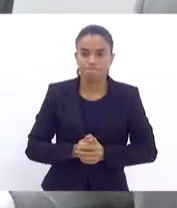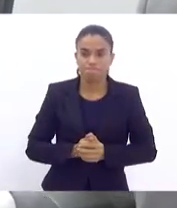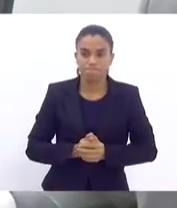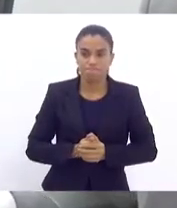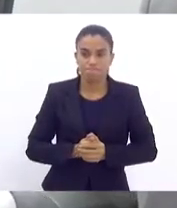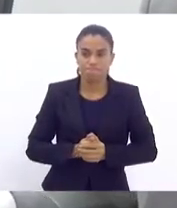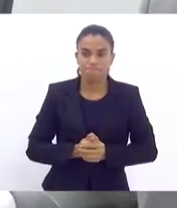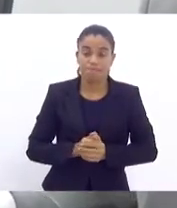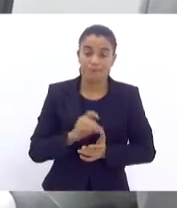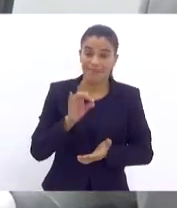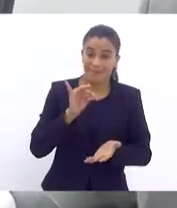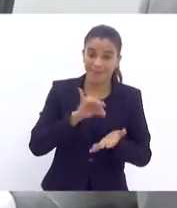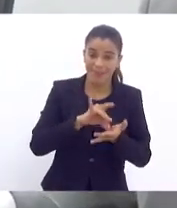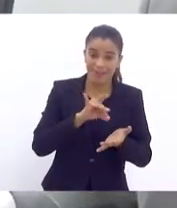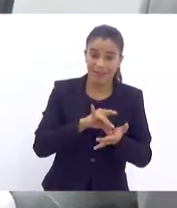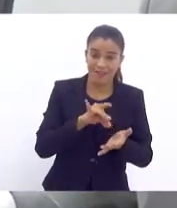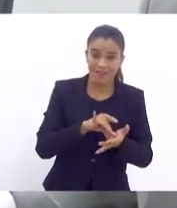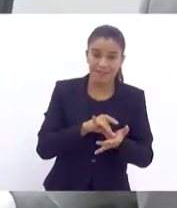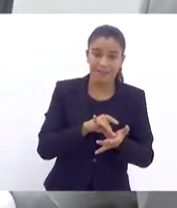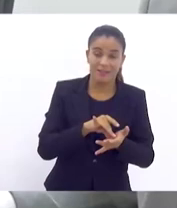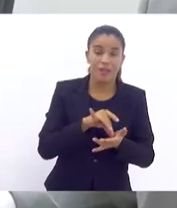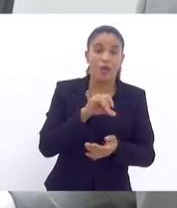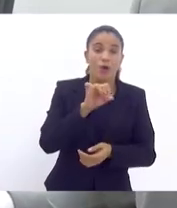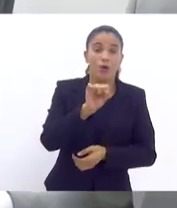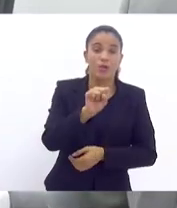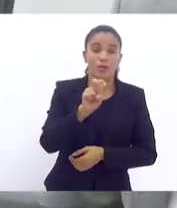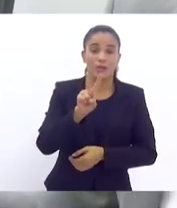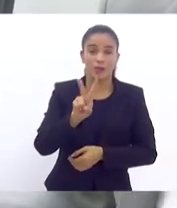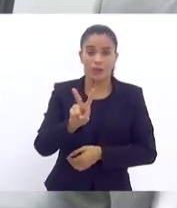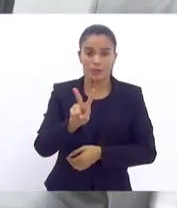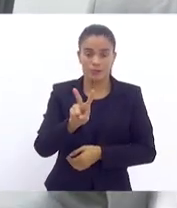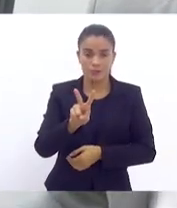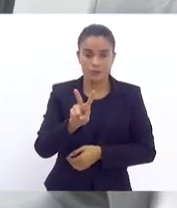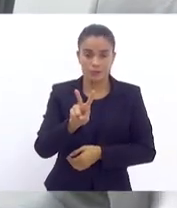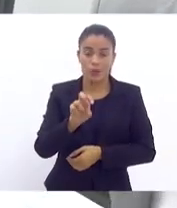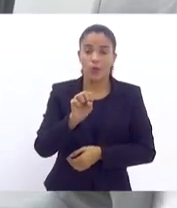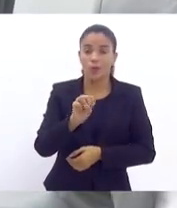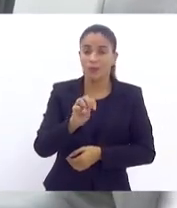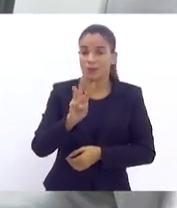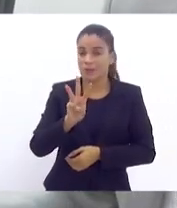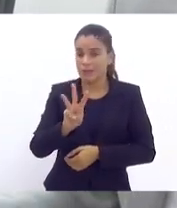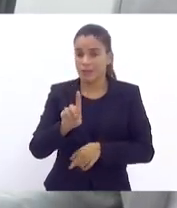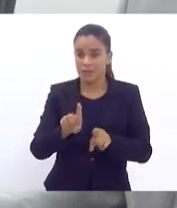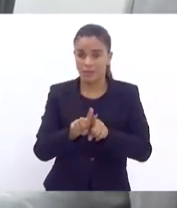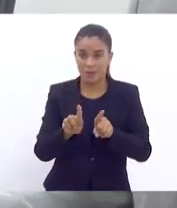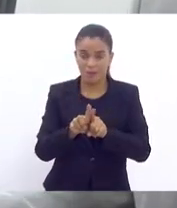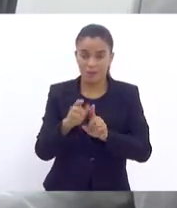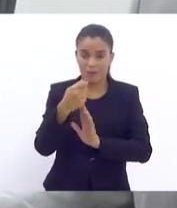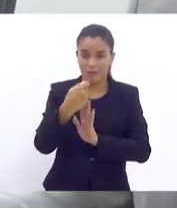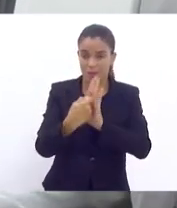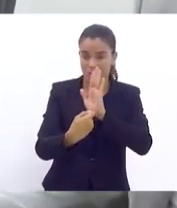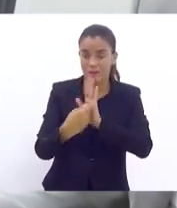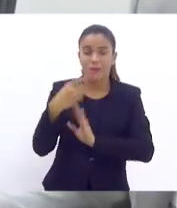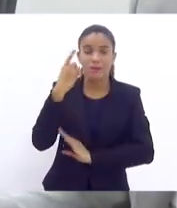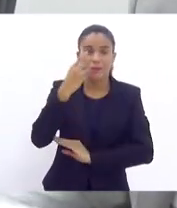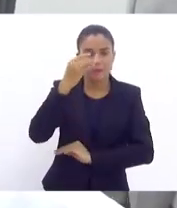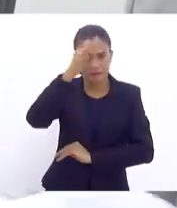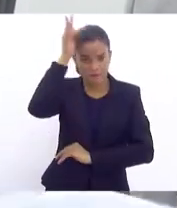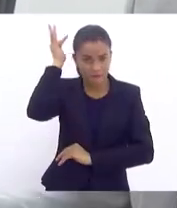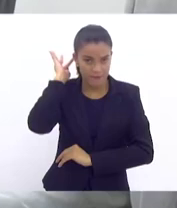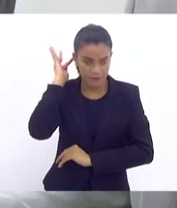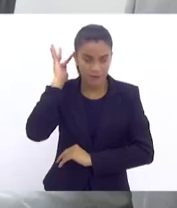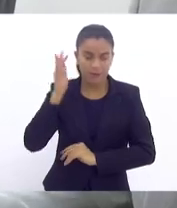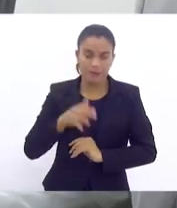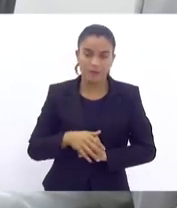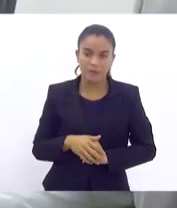na verdade é 802 e também 83 que é de relatoria Deputado Fred eu